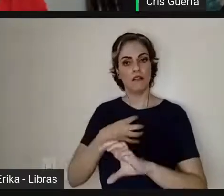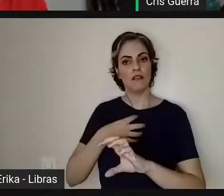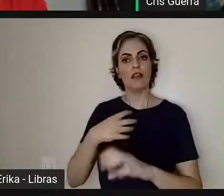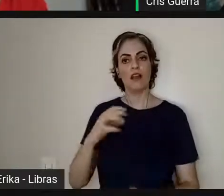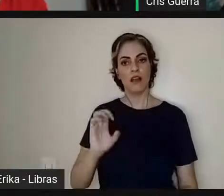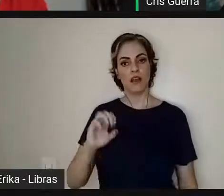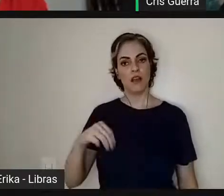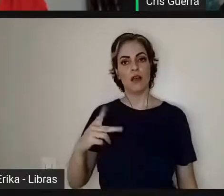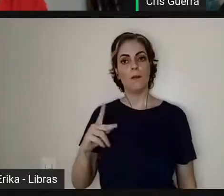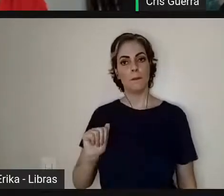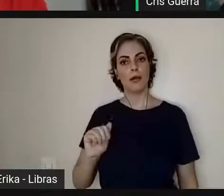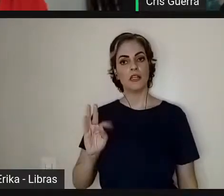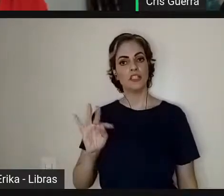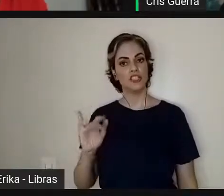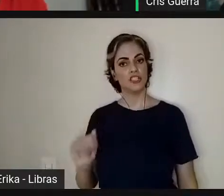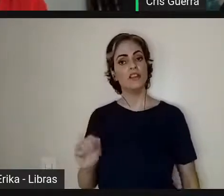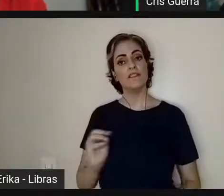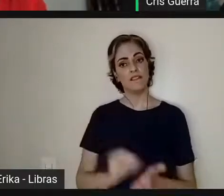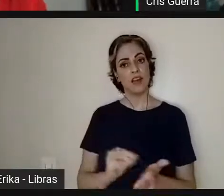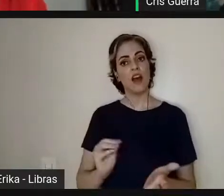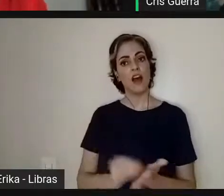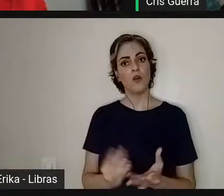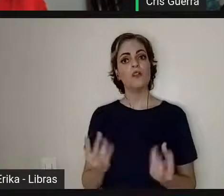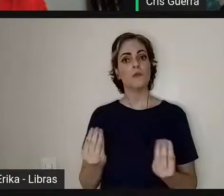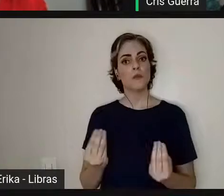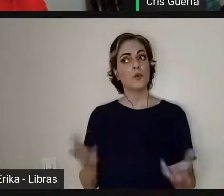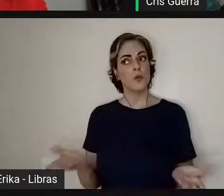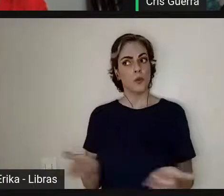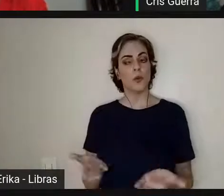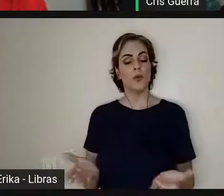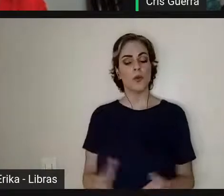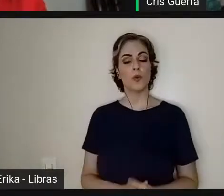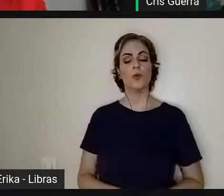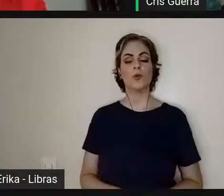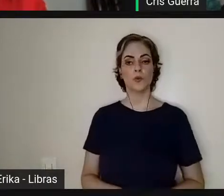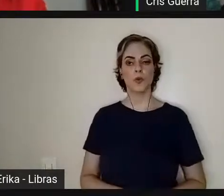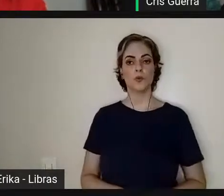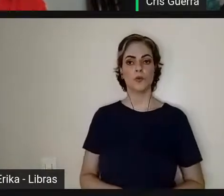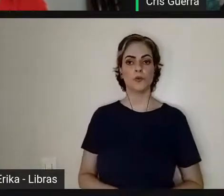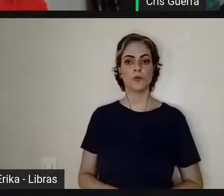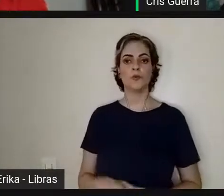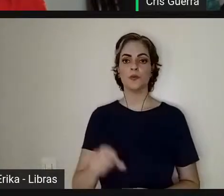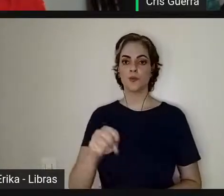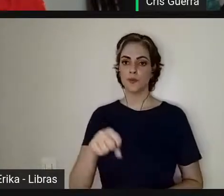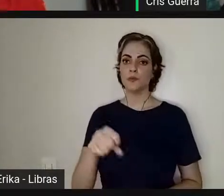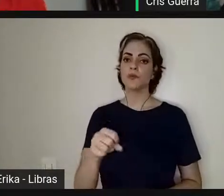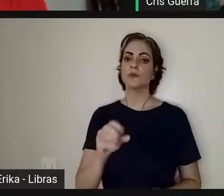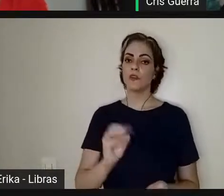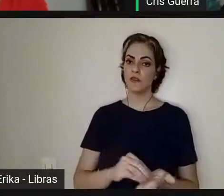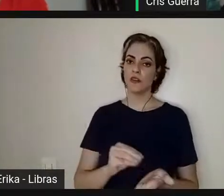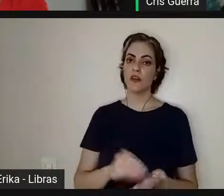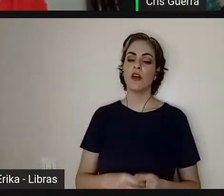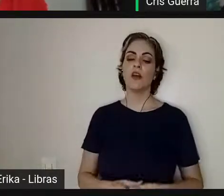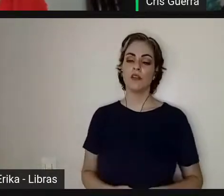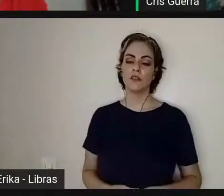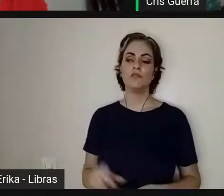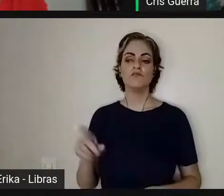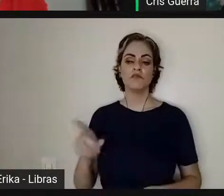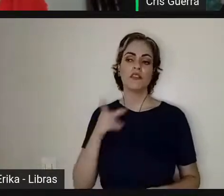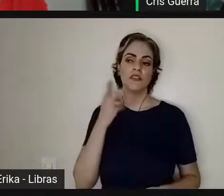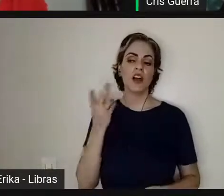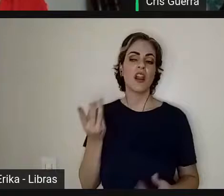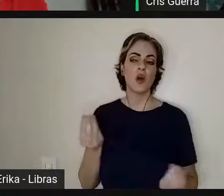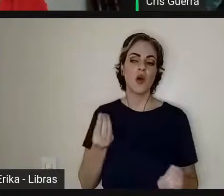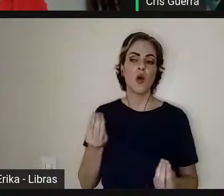falta muito hoje em dia, né? Muito. Então, a essas questões de ansiedade, depressão, eu queria que você falasse um pouquinho sobre